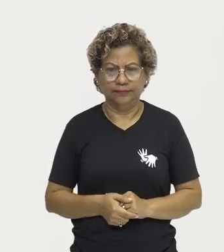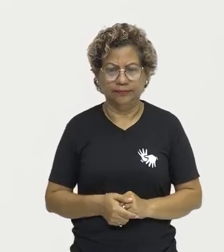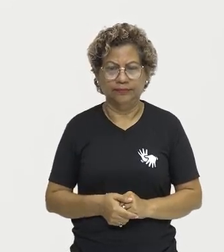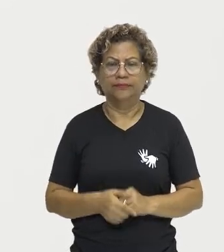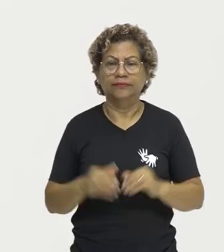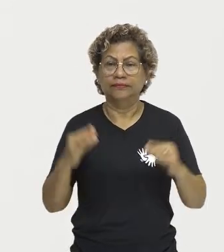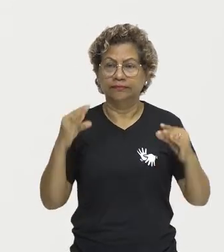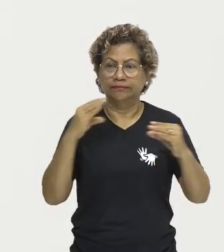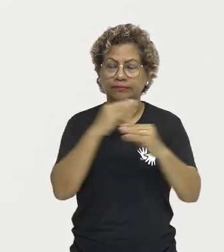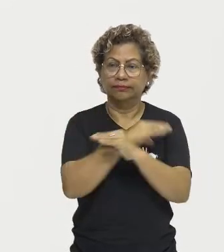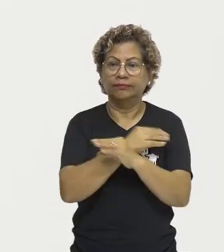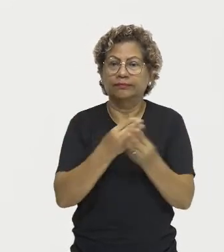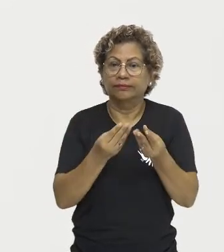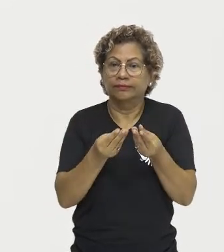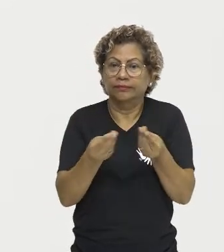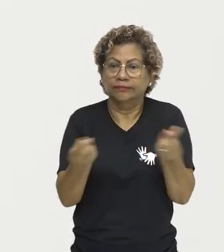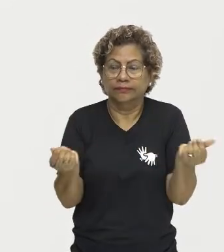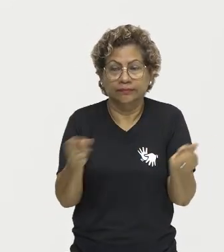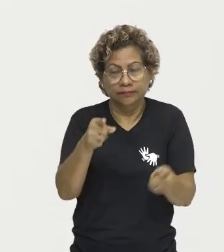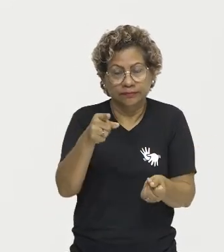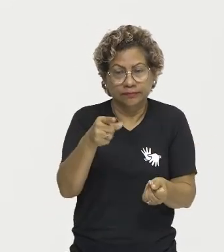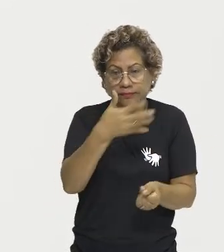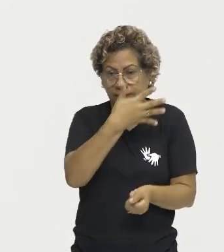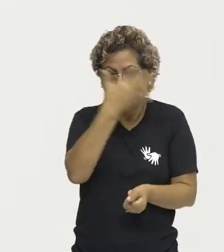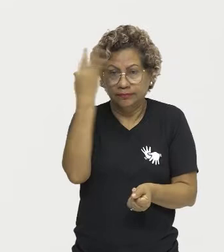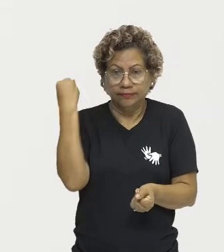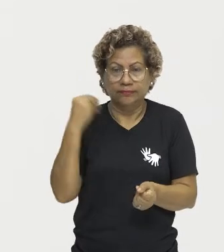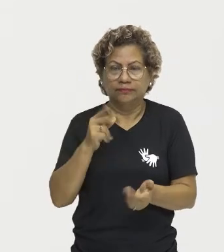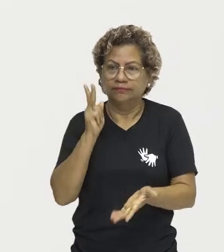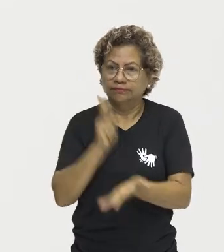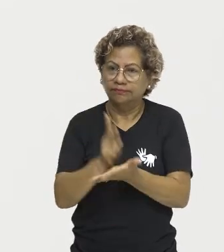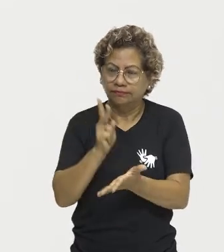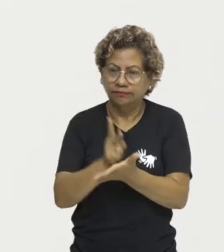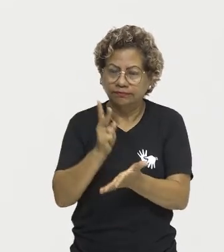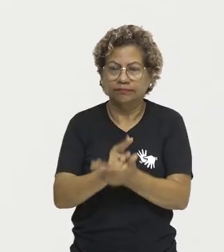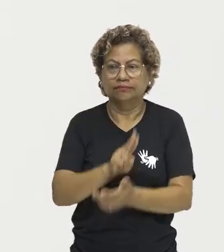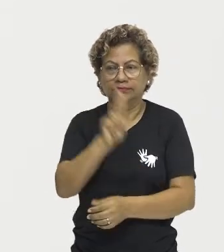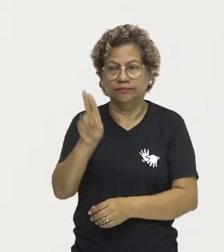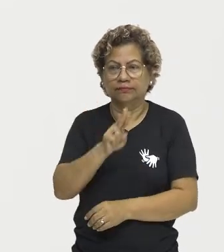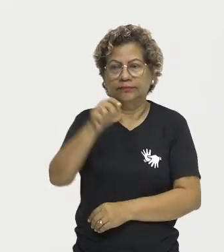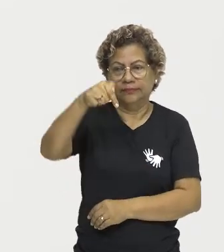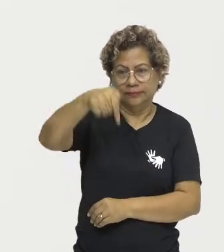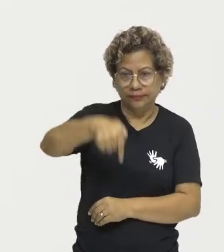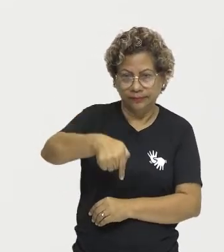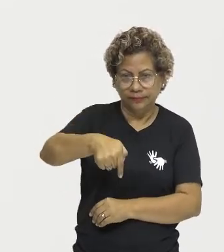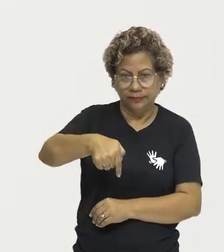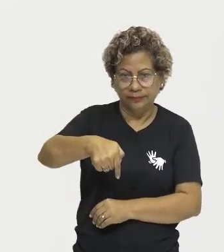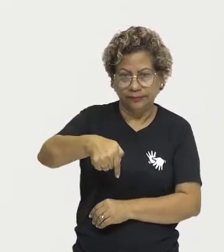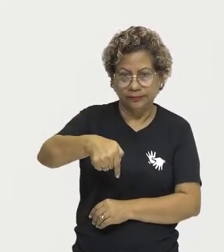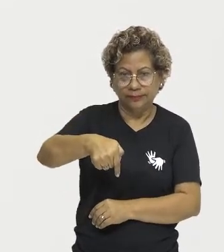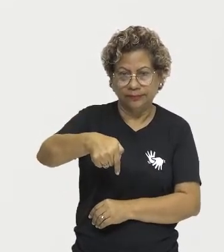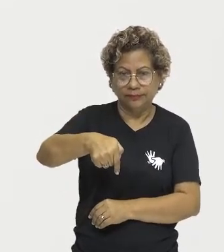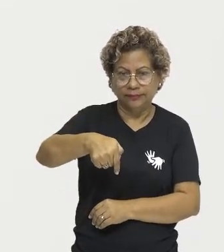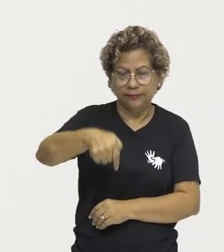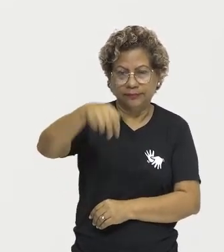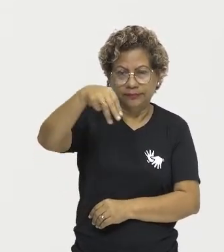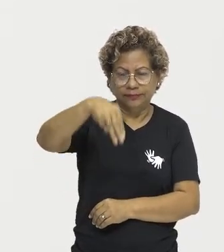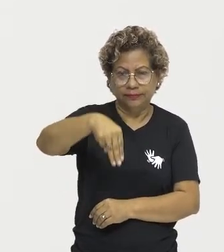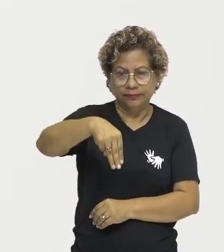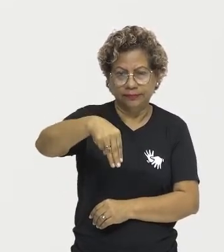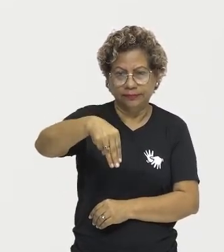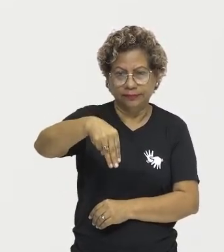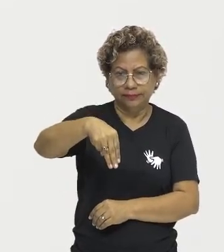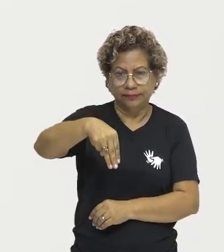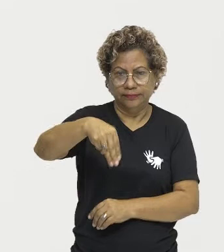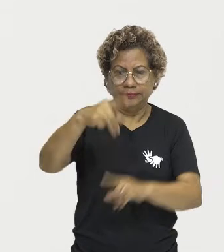que é o sensível. Aí não esqueçam que sempre eu irei usar o Q